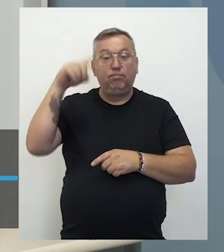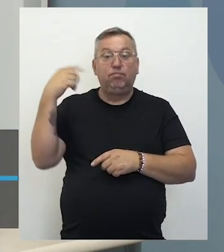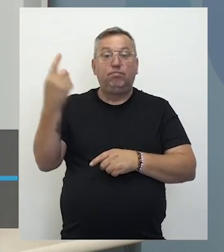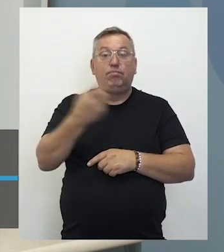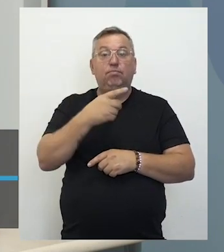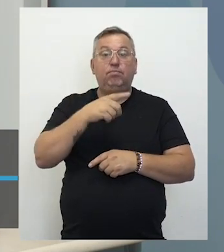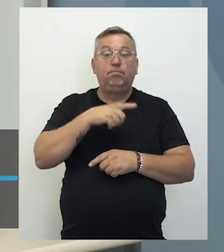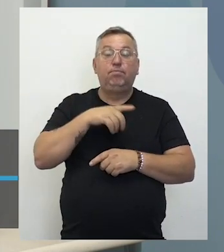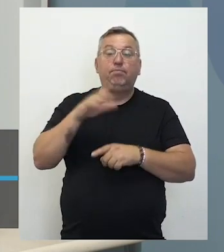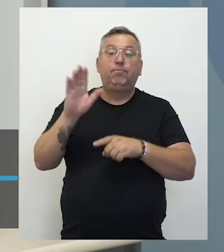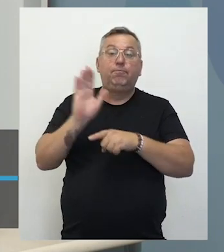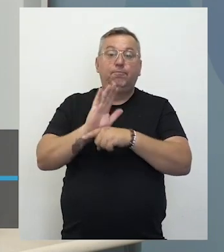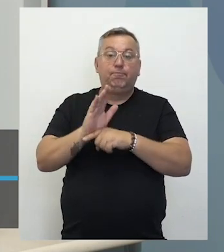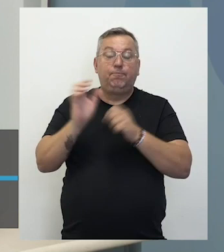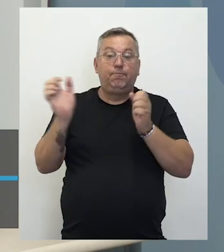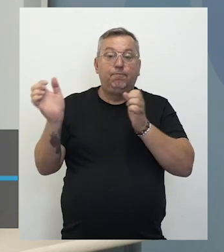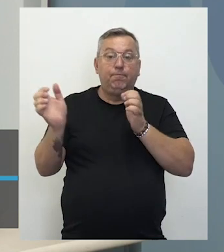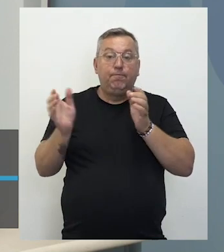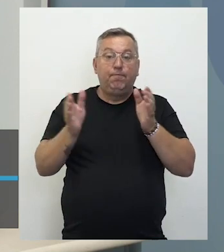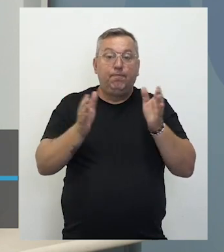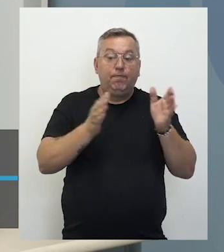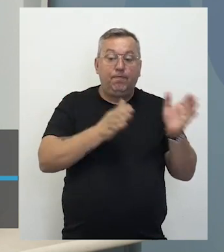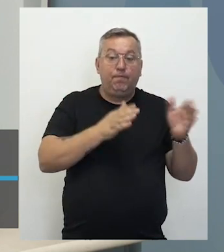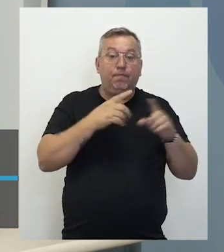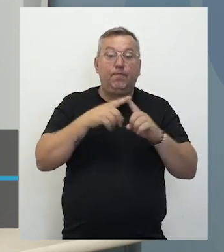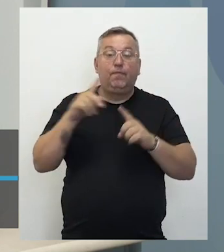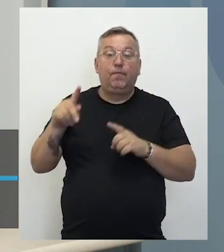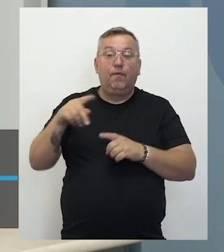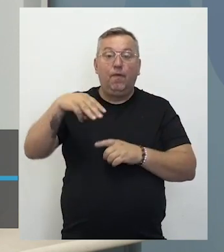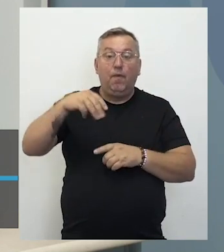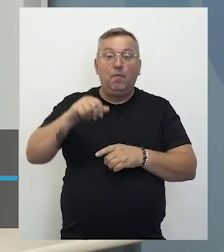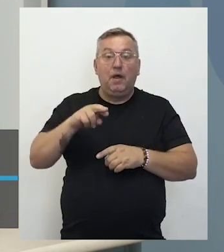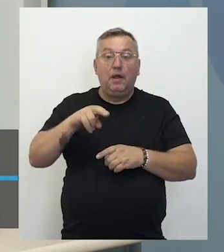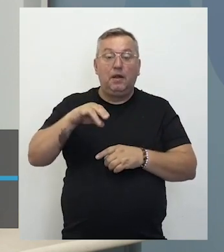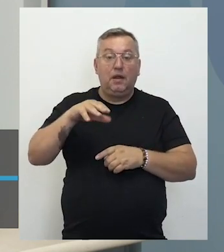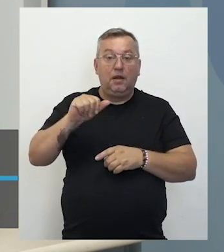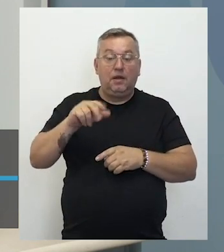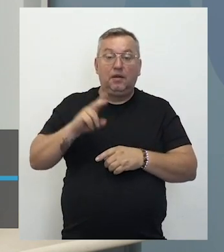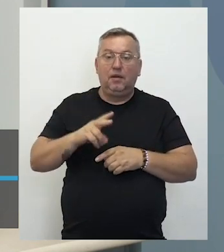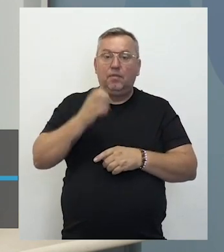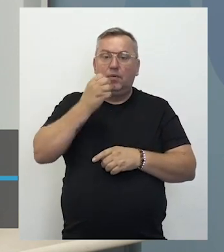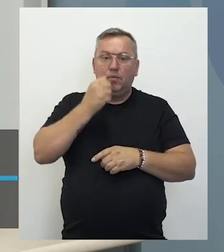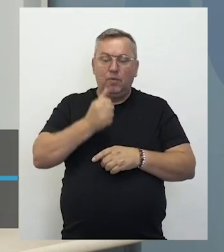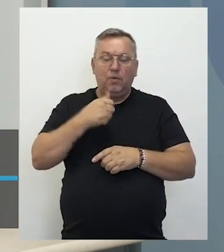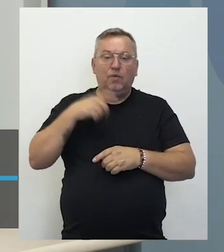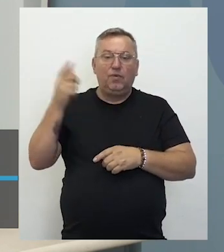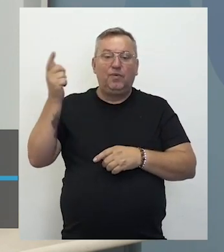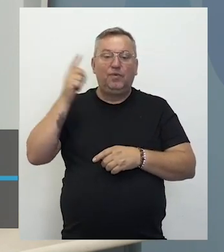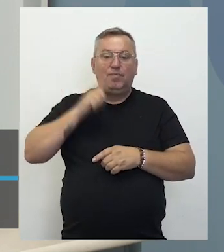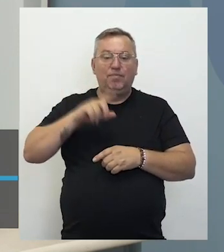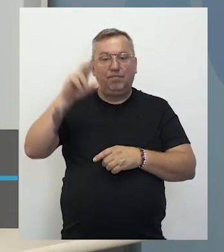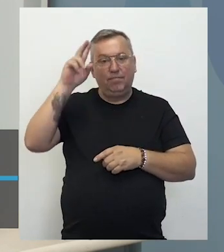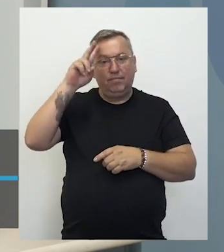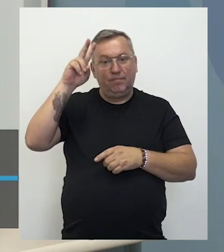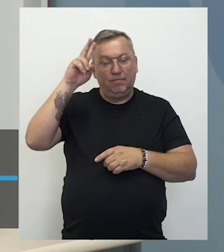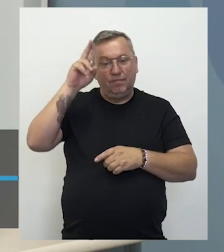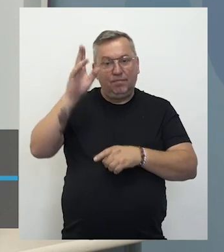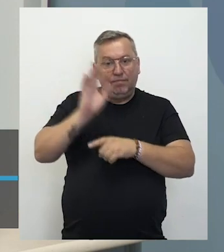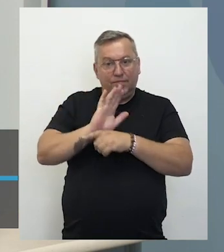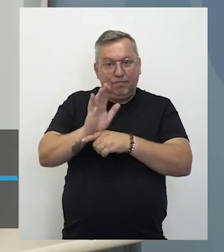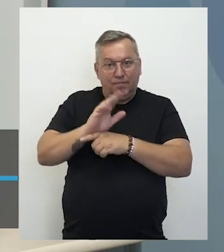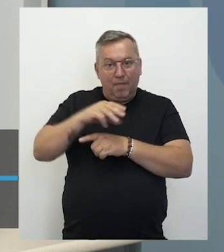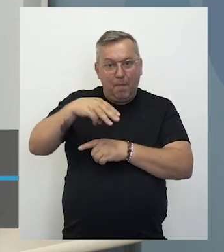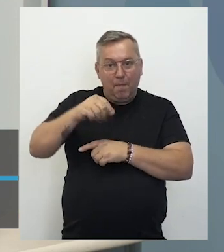tem um vídeo agora, né, da professora Mariana, né, sempre bom a gente conseguir retomar os vídeos que a